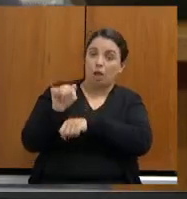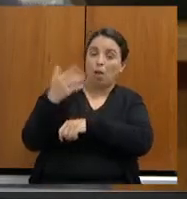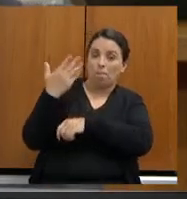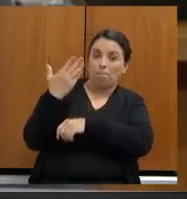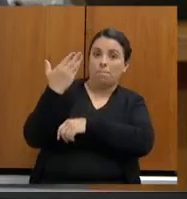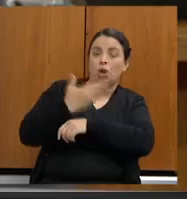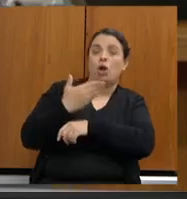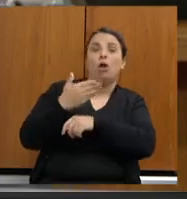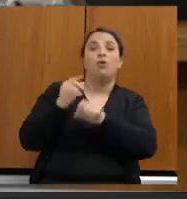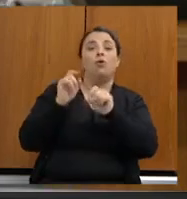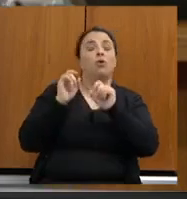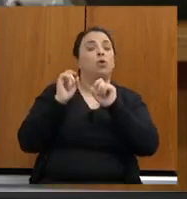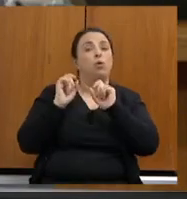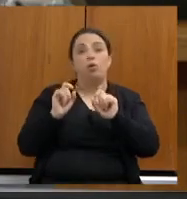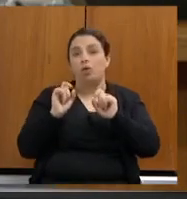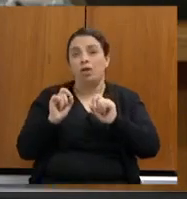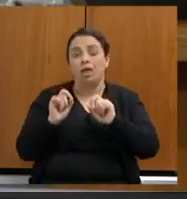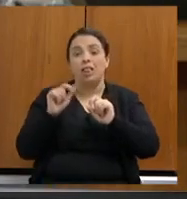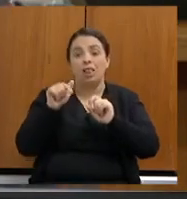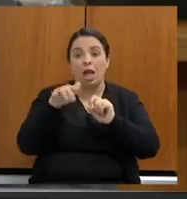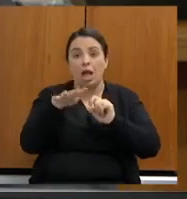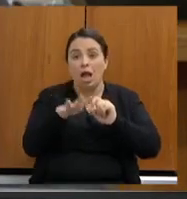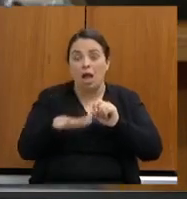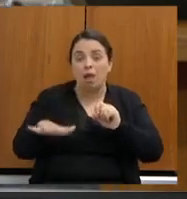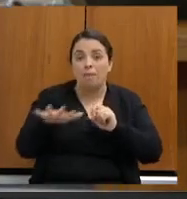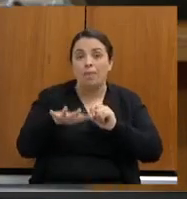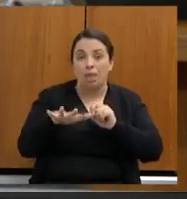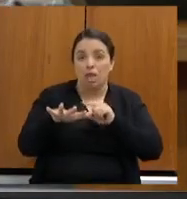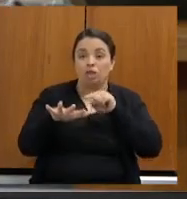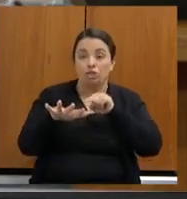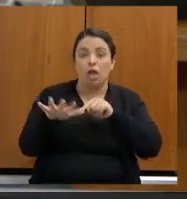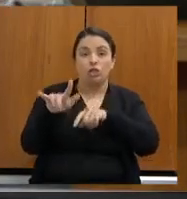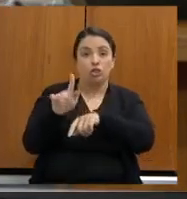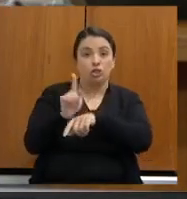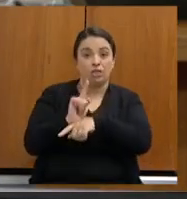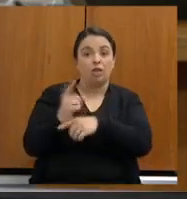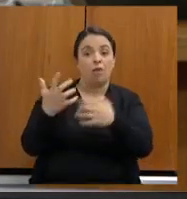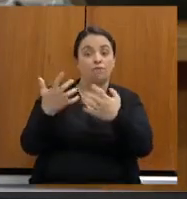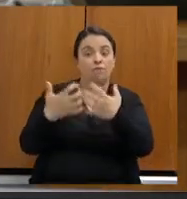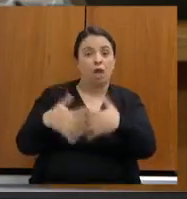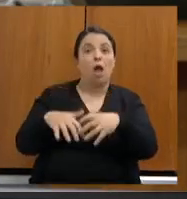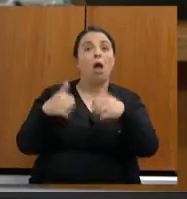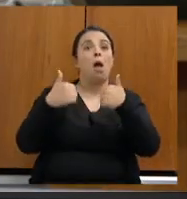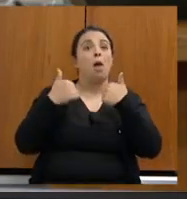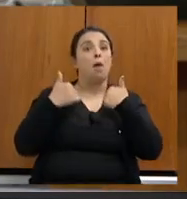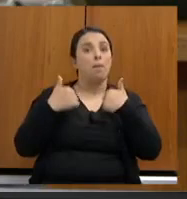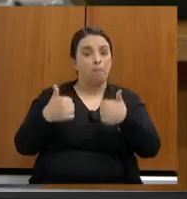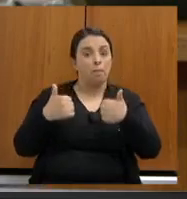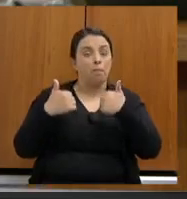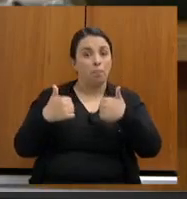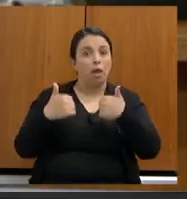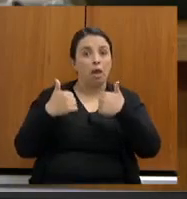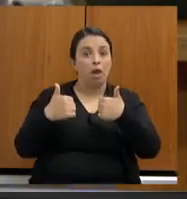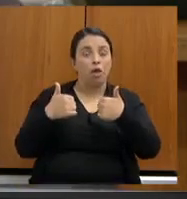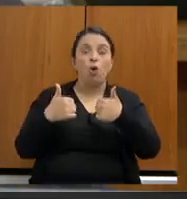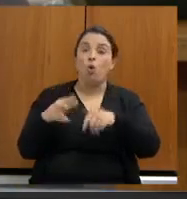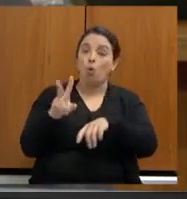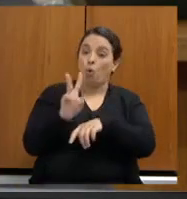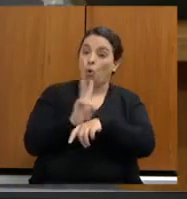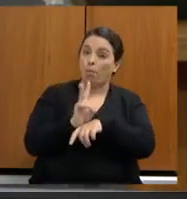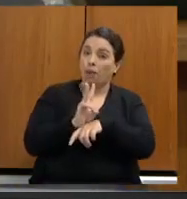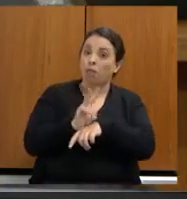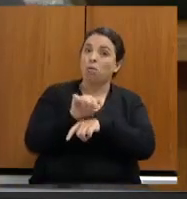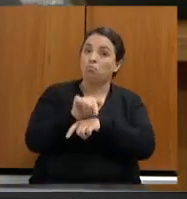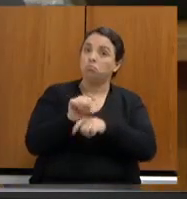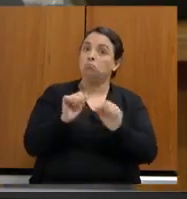que nesses ambientes onde a gestão funciona bem a o plantão